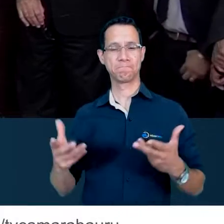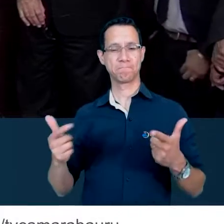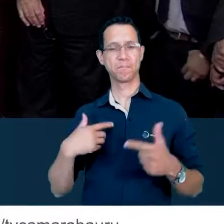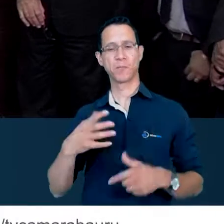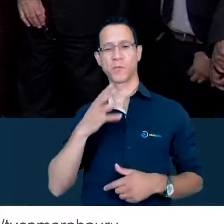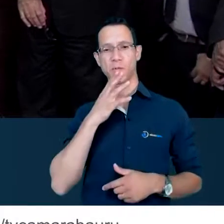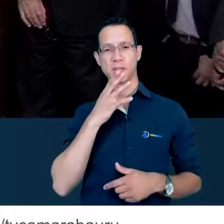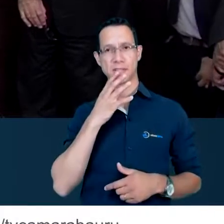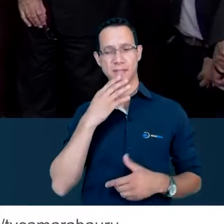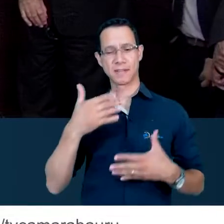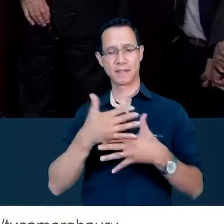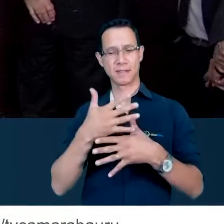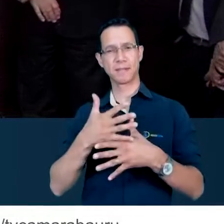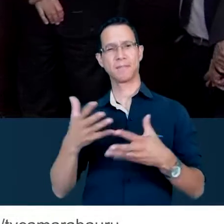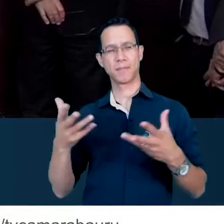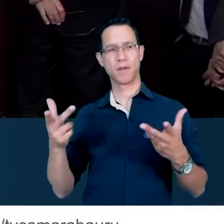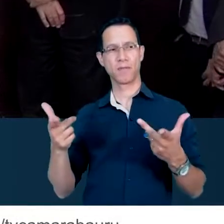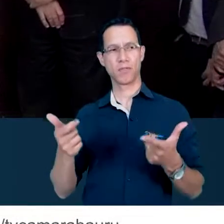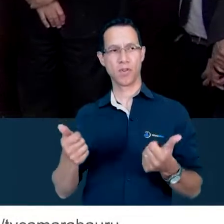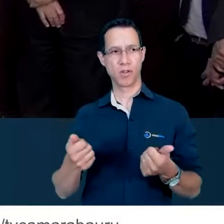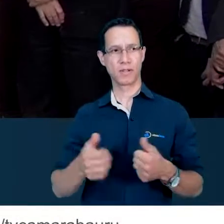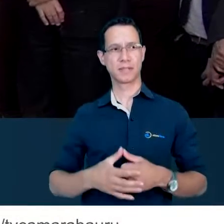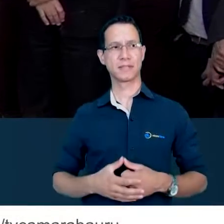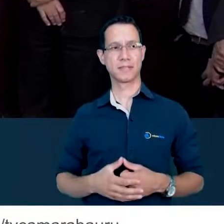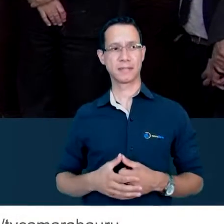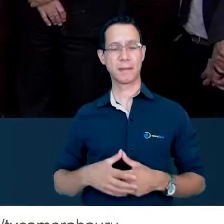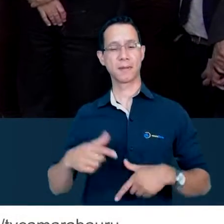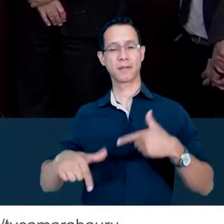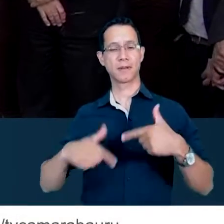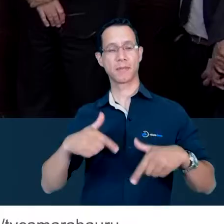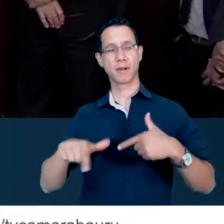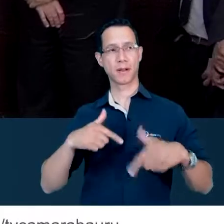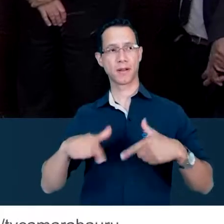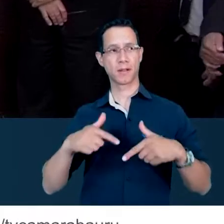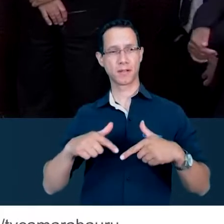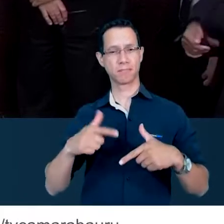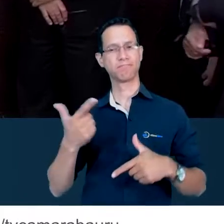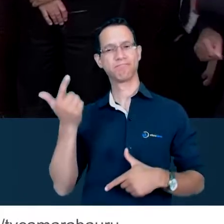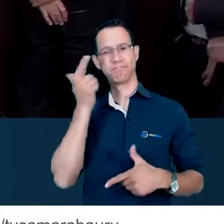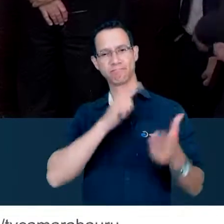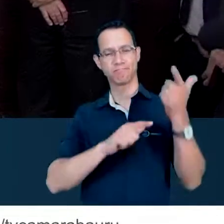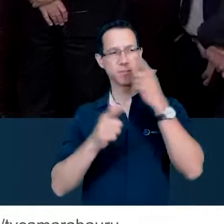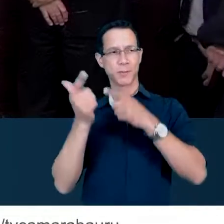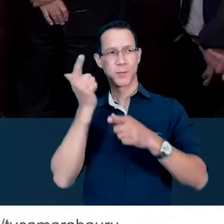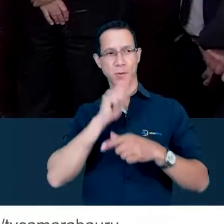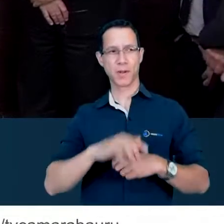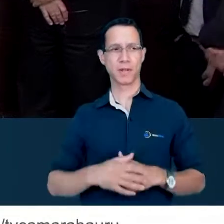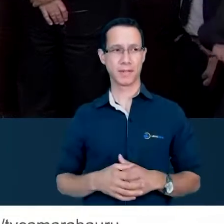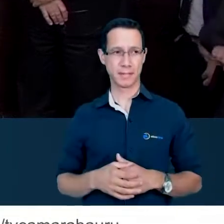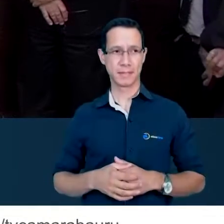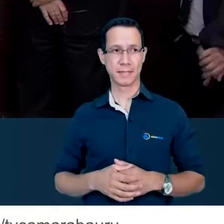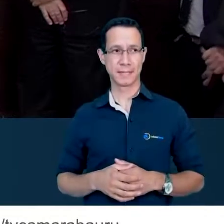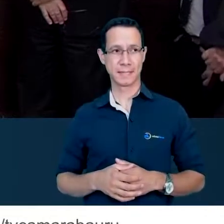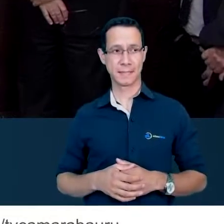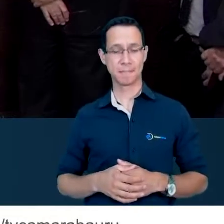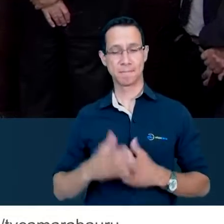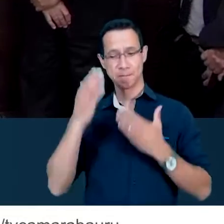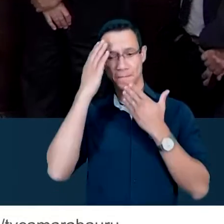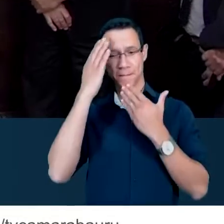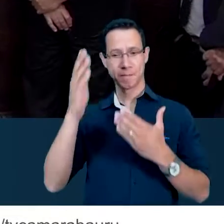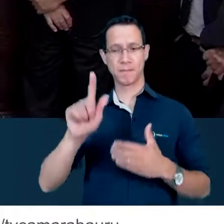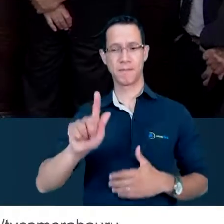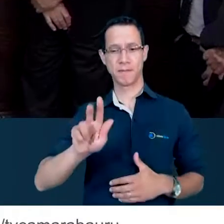cidade maravilhosa que, trabalhando, se colhe. Tá? E eu tenho que agradecer o Guilherme Berriel, que me fez